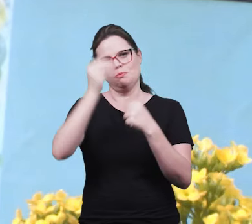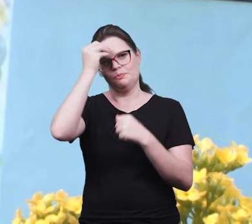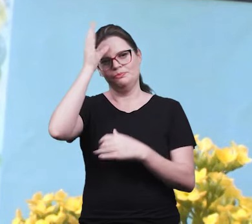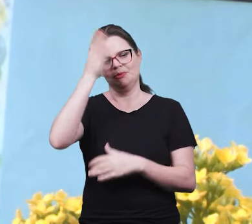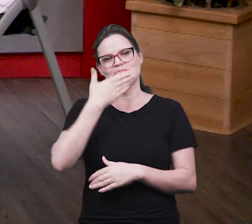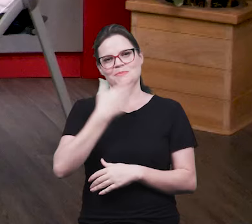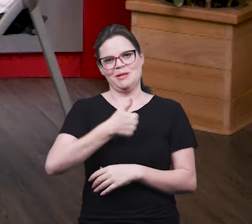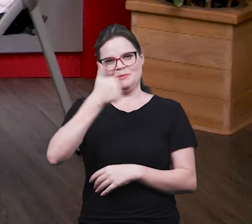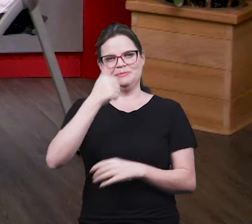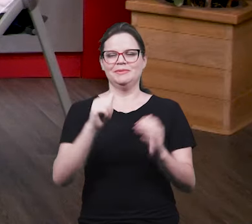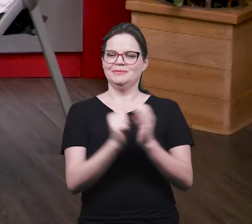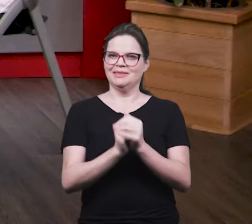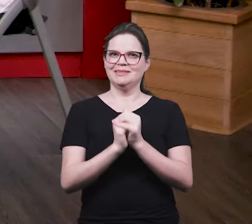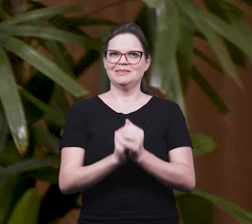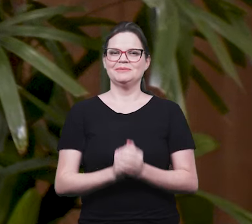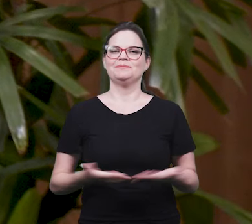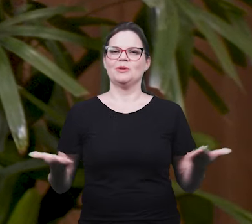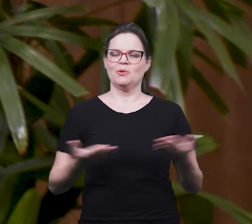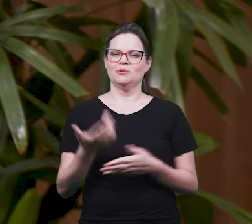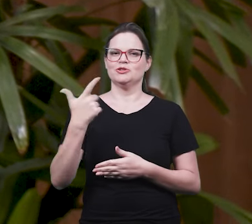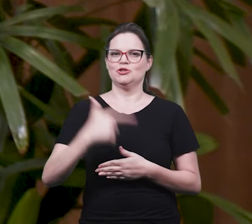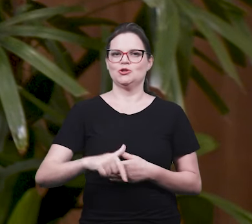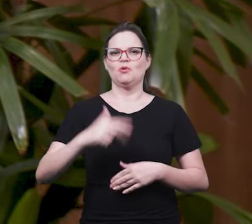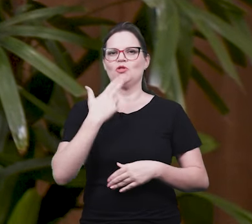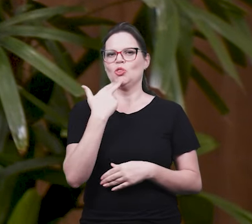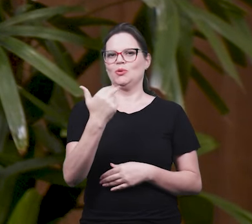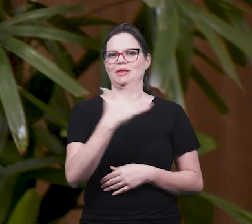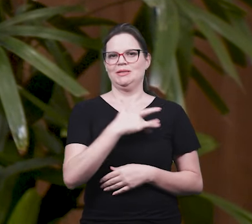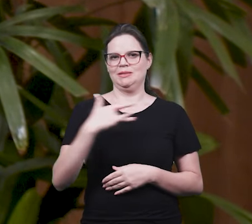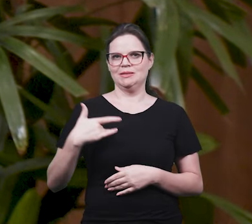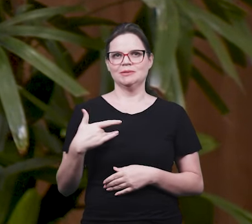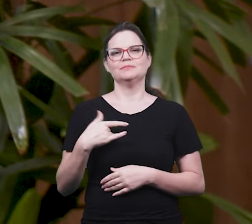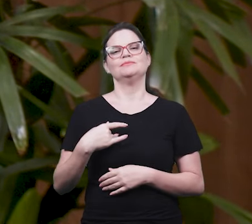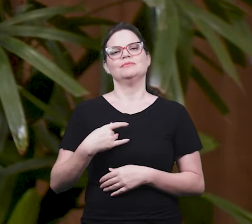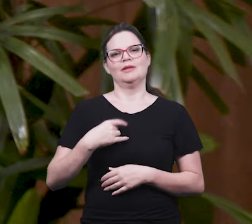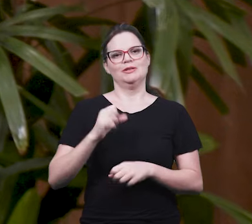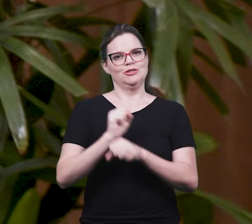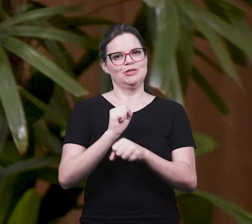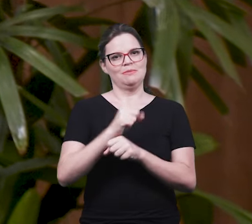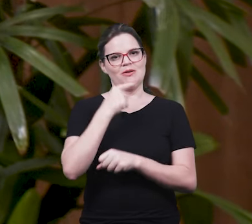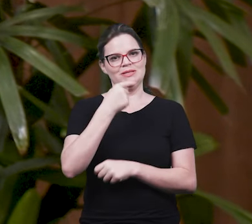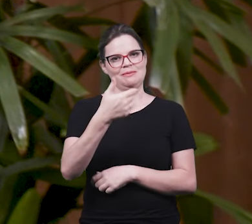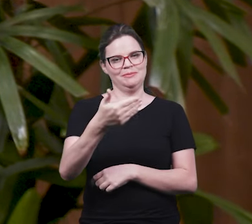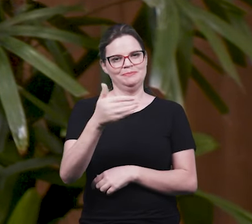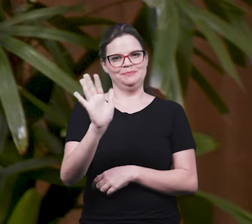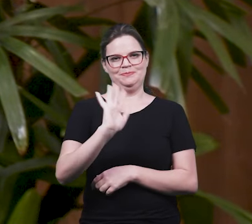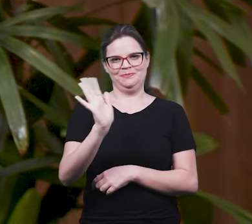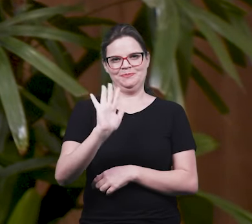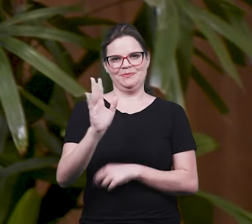todos. Amém. E este foi mais um programa Nutrição e Saúde. Já te aguardo na semana que